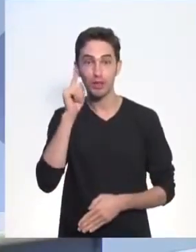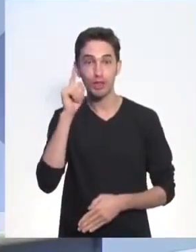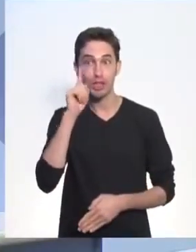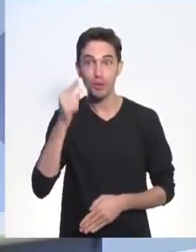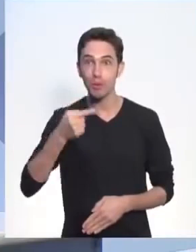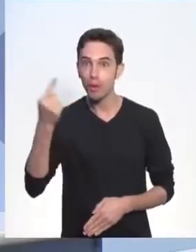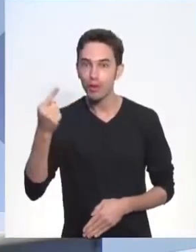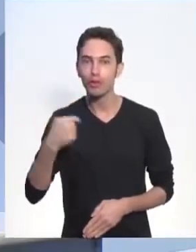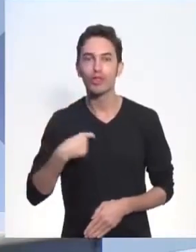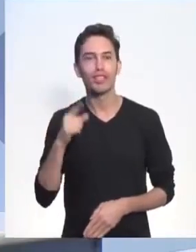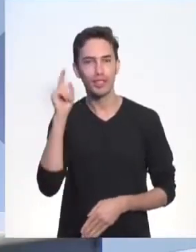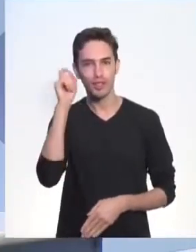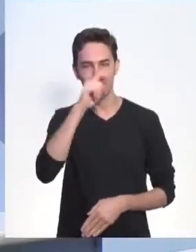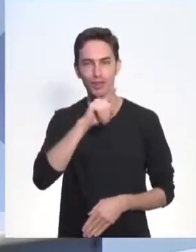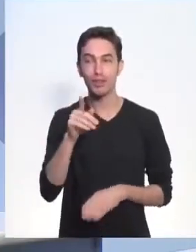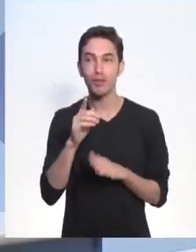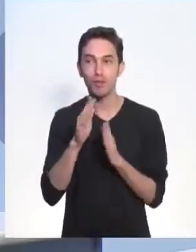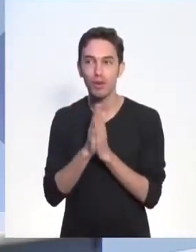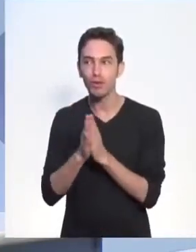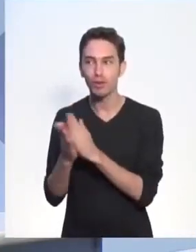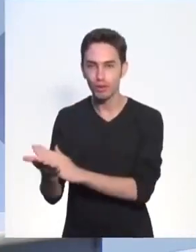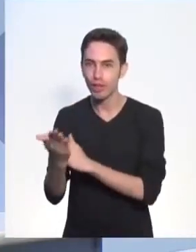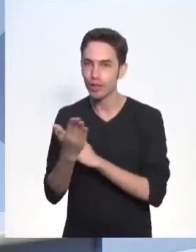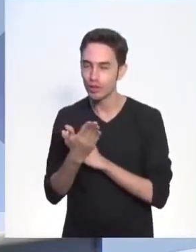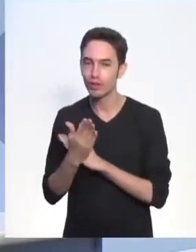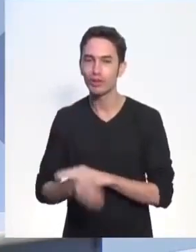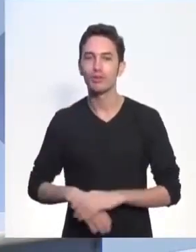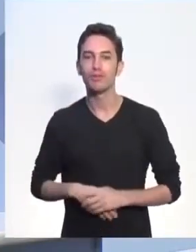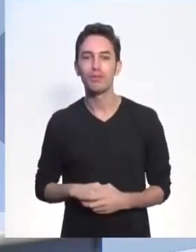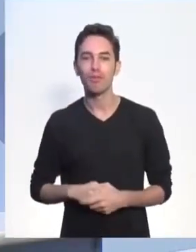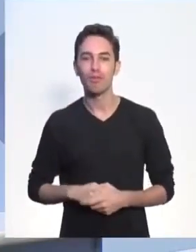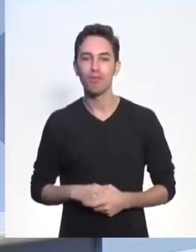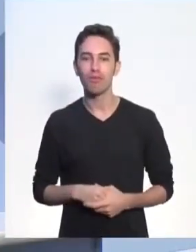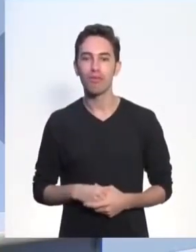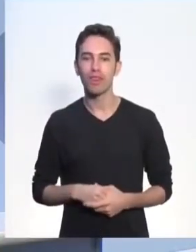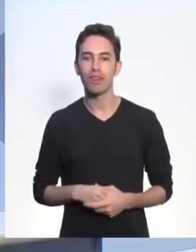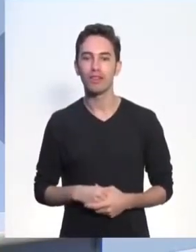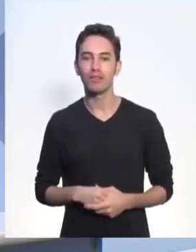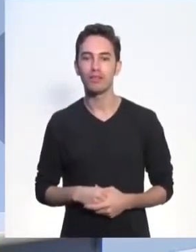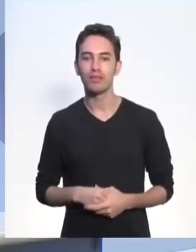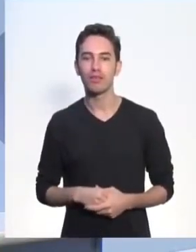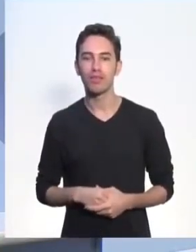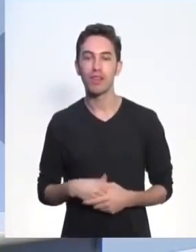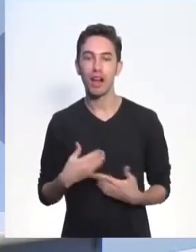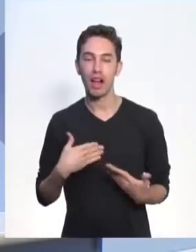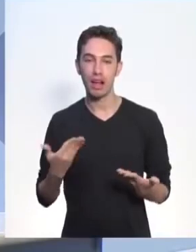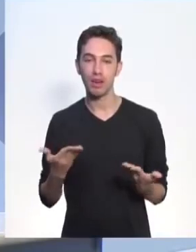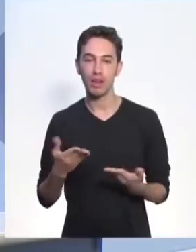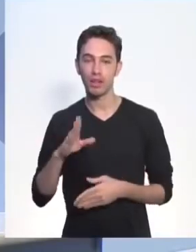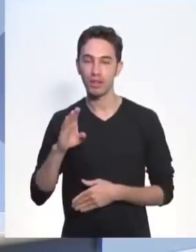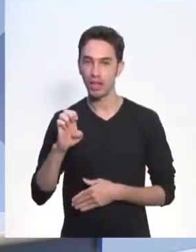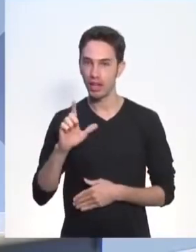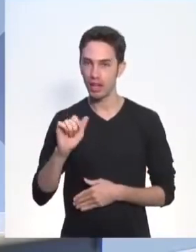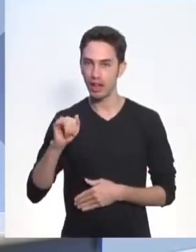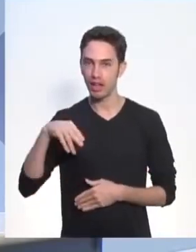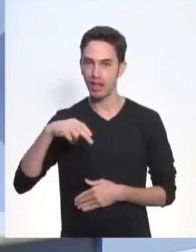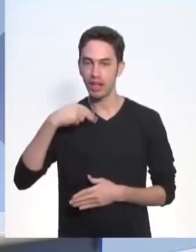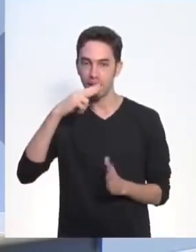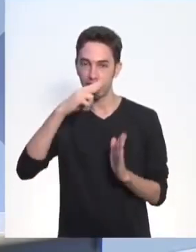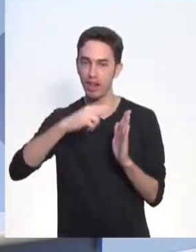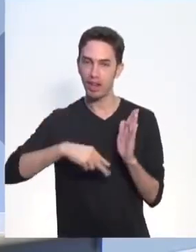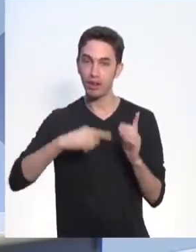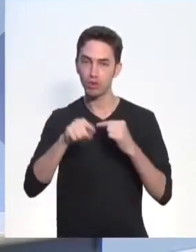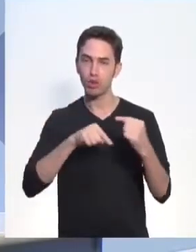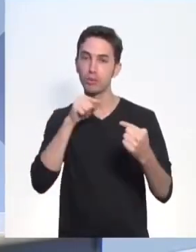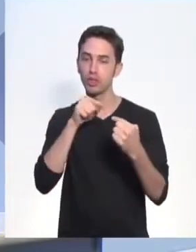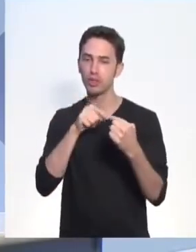favor, nos ajudem, tá? Vamos lá. A gente vai tentar hoje, a Elaine vai ler para mim os objetivos, e a